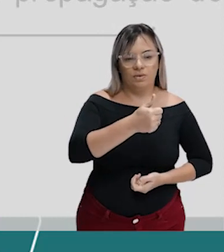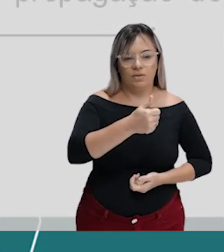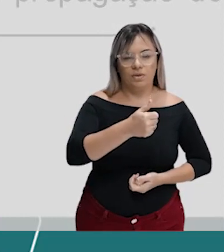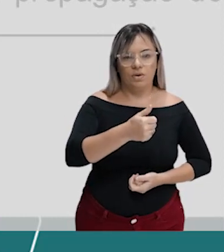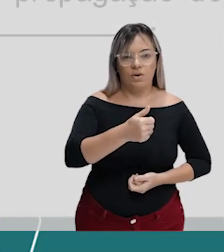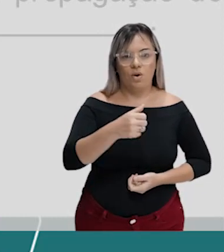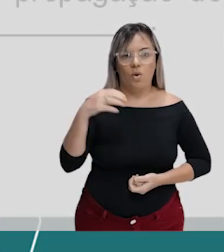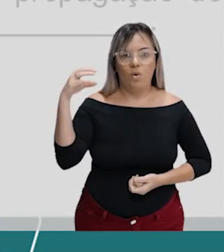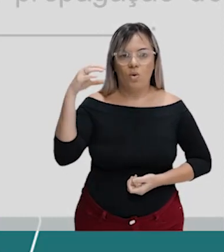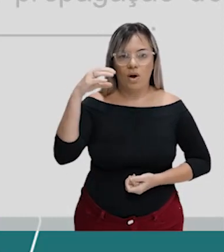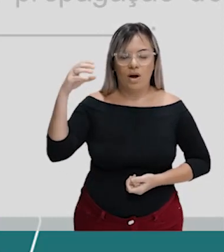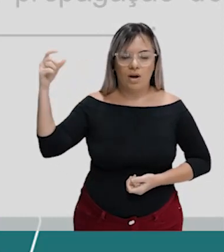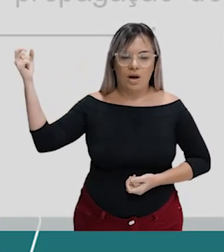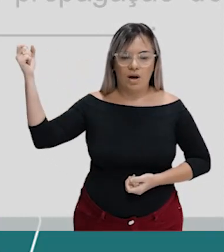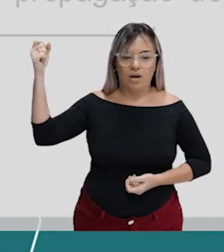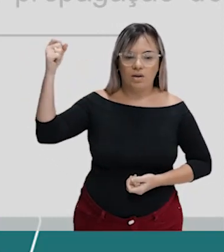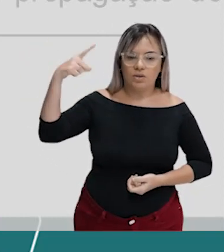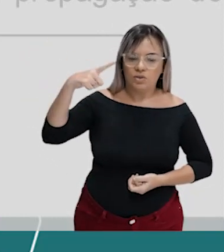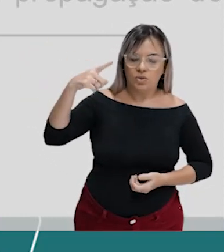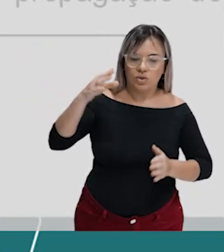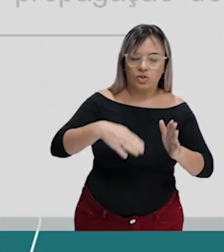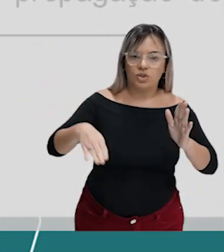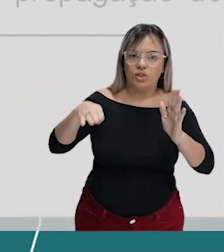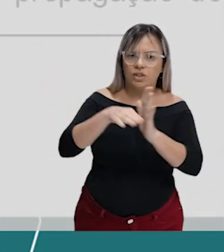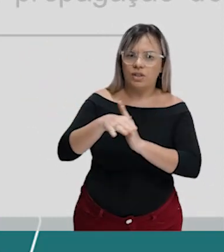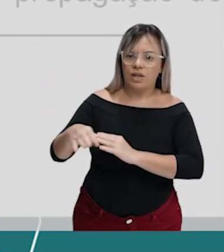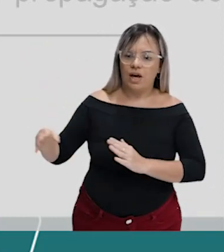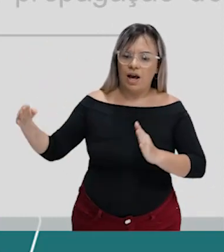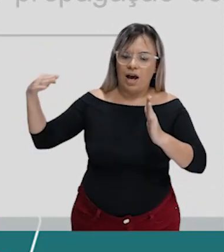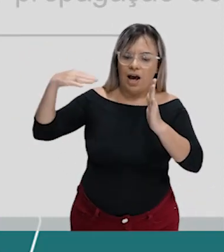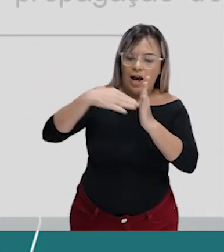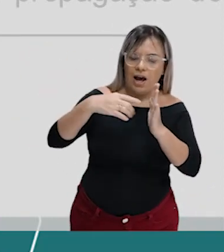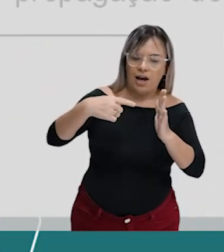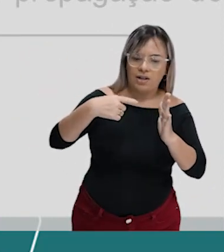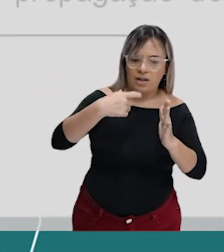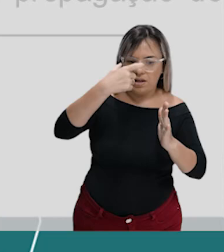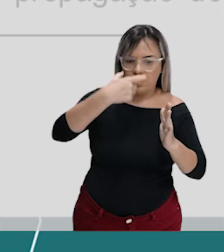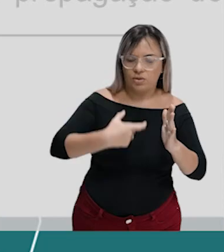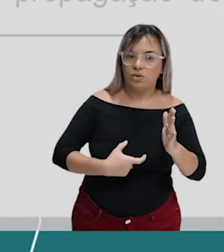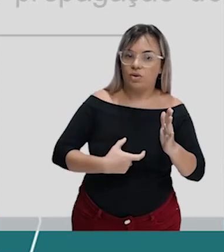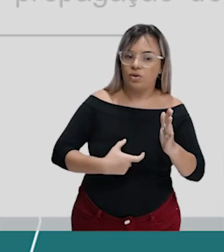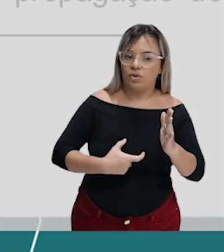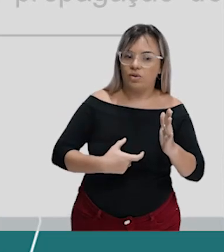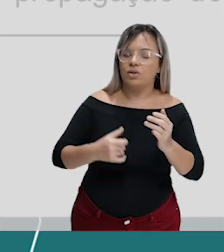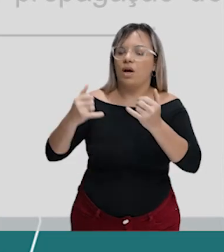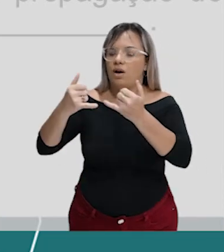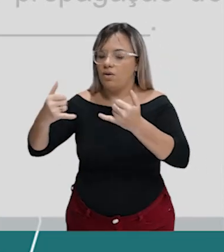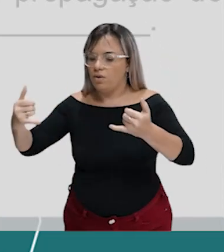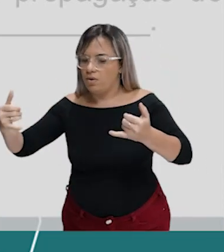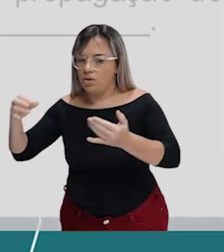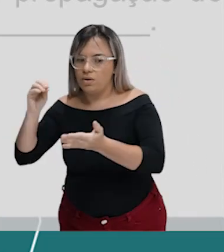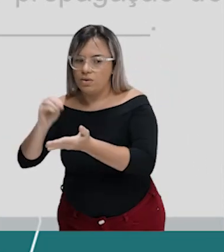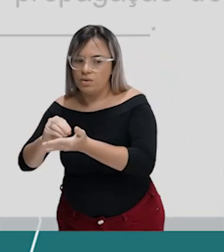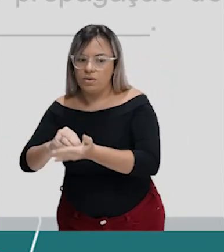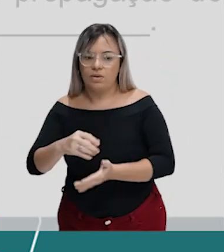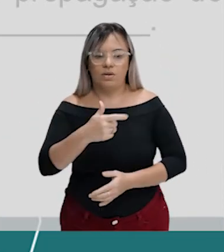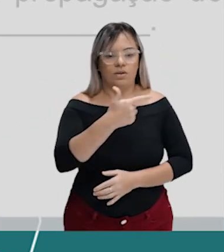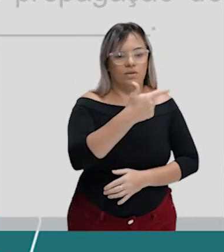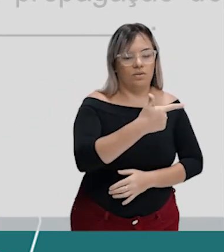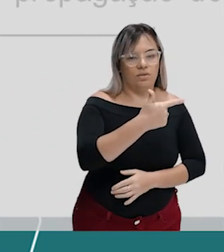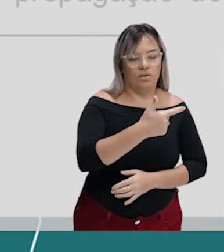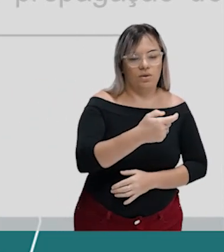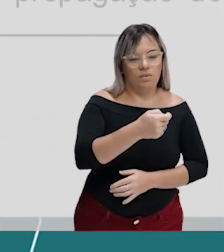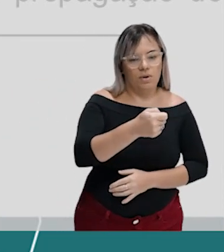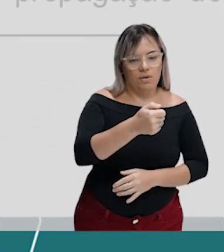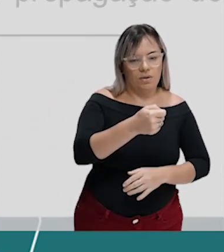até nós por... Aí tem um espaço, Uma moeda bem polida fica... Aí tem um